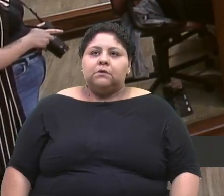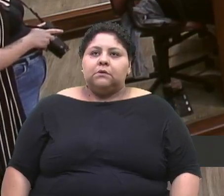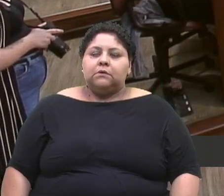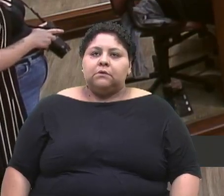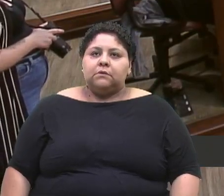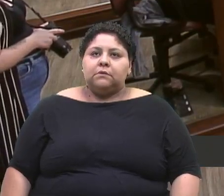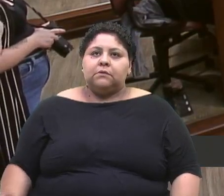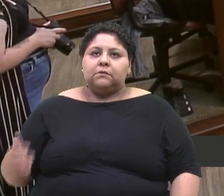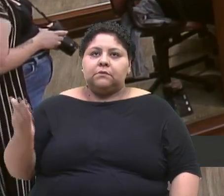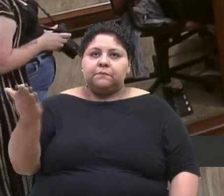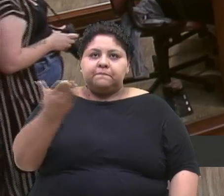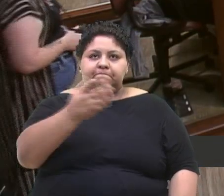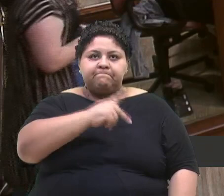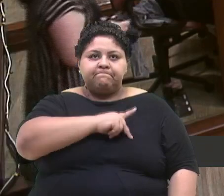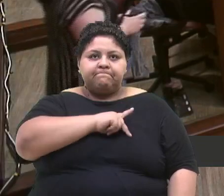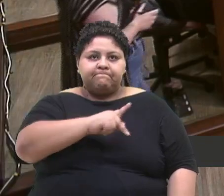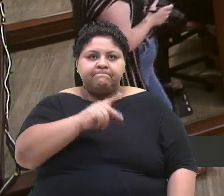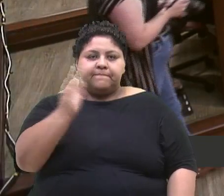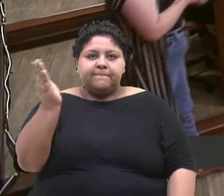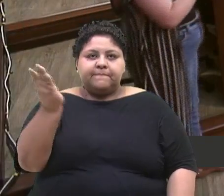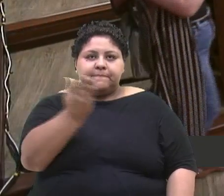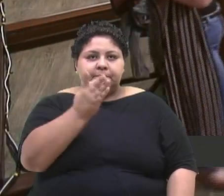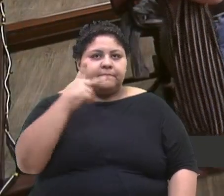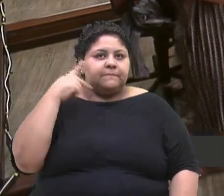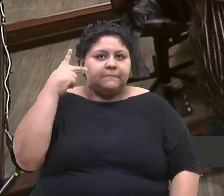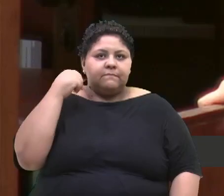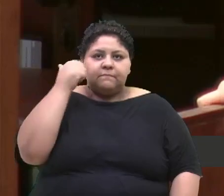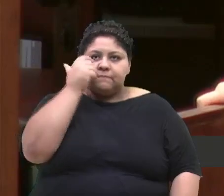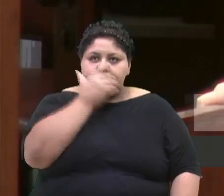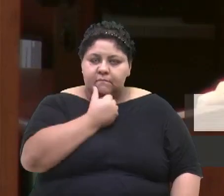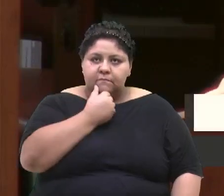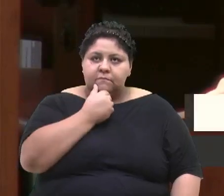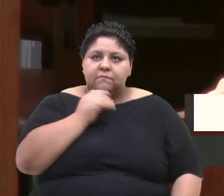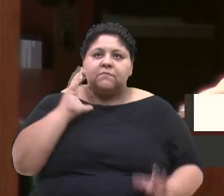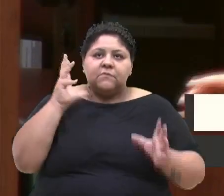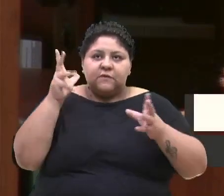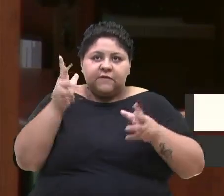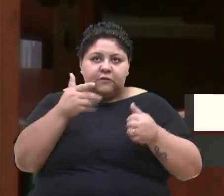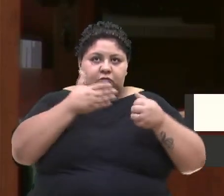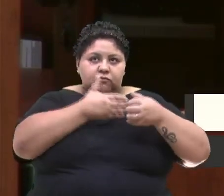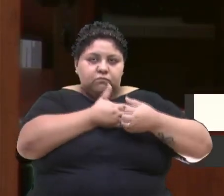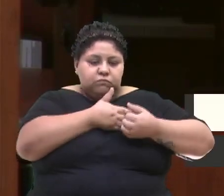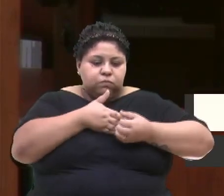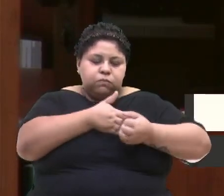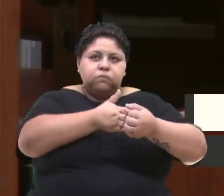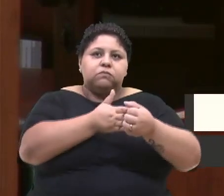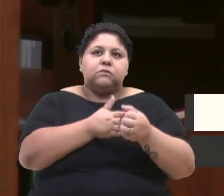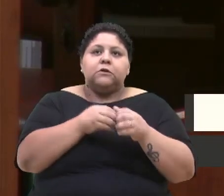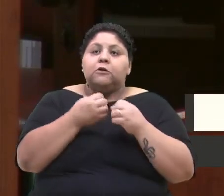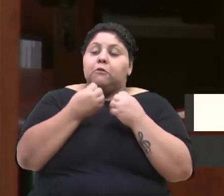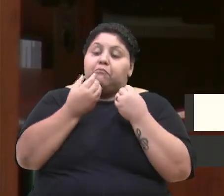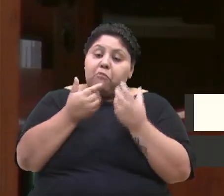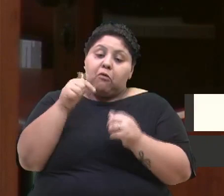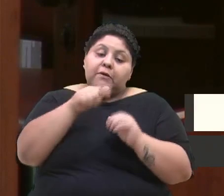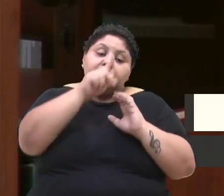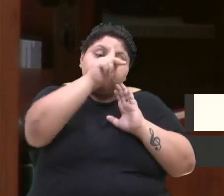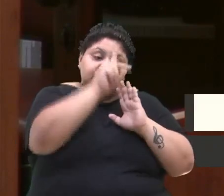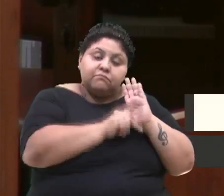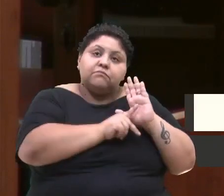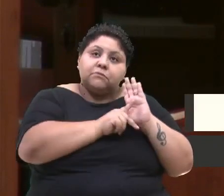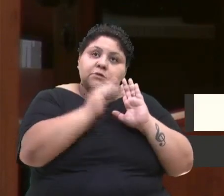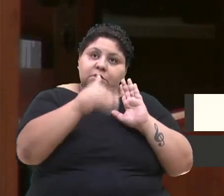Senhor presidente, nobres pares, colegas vereadores, a todos que nos acompanham. Bom, esse é um projeto da